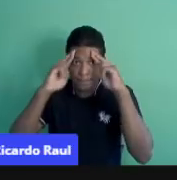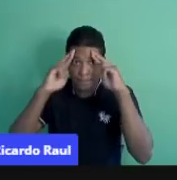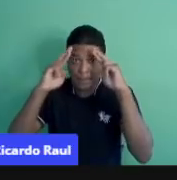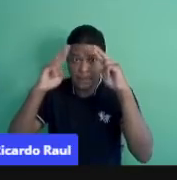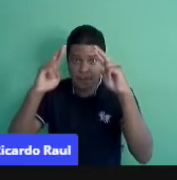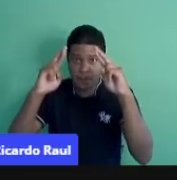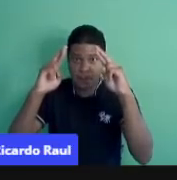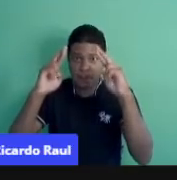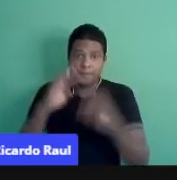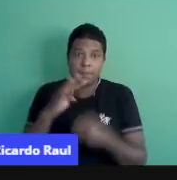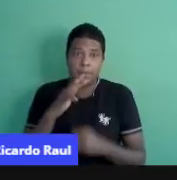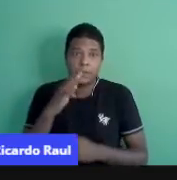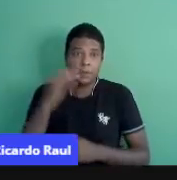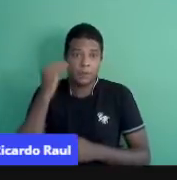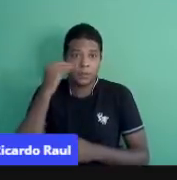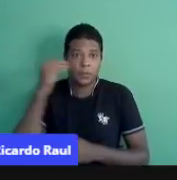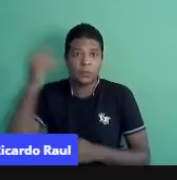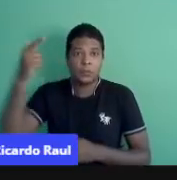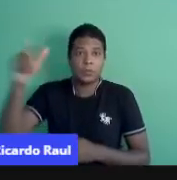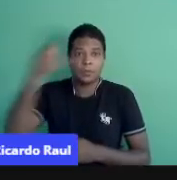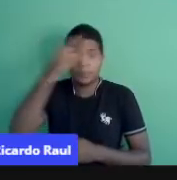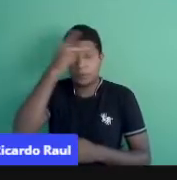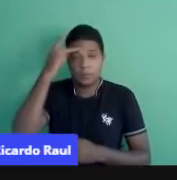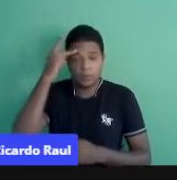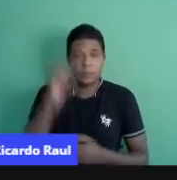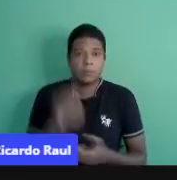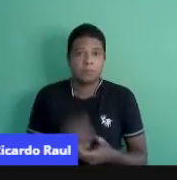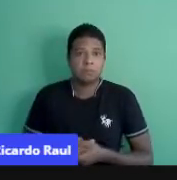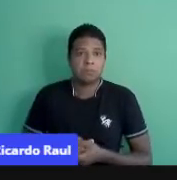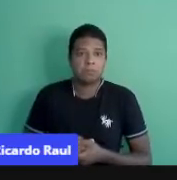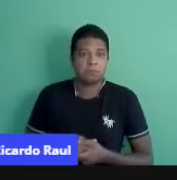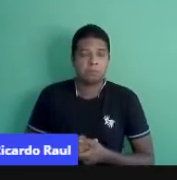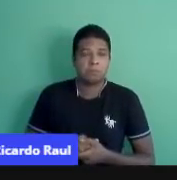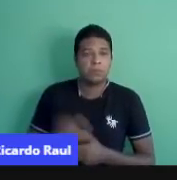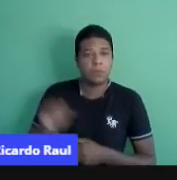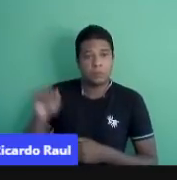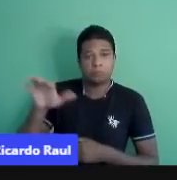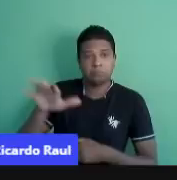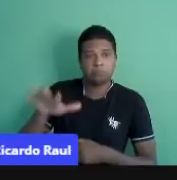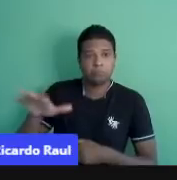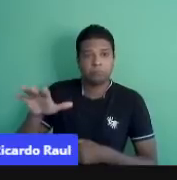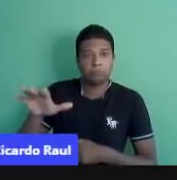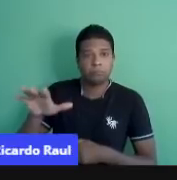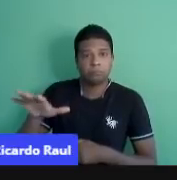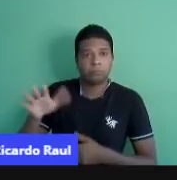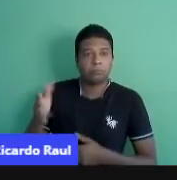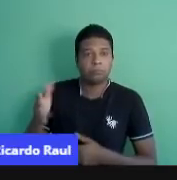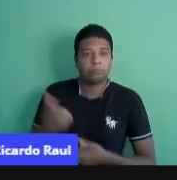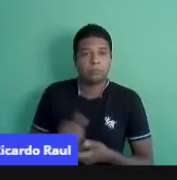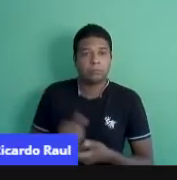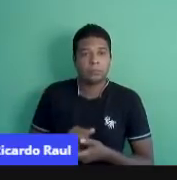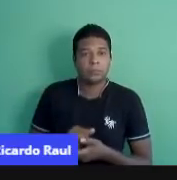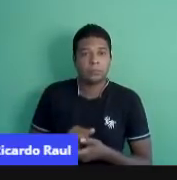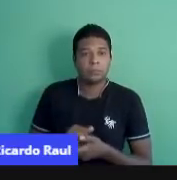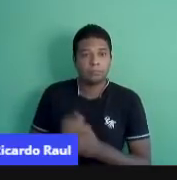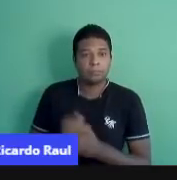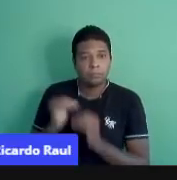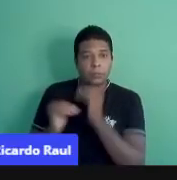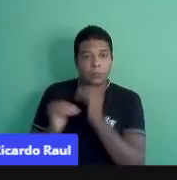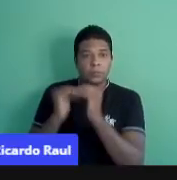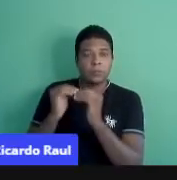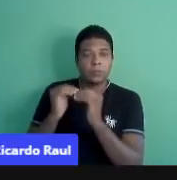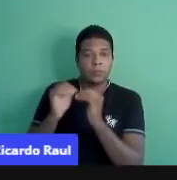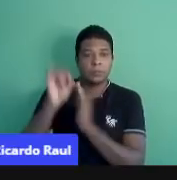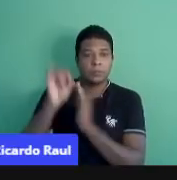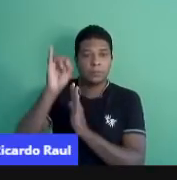Então, basicamente, esse é um campo relacionado à construção da identidade dessa criança. É um campo que